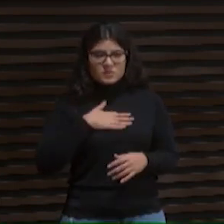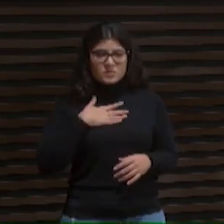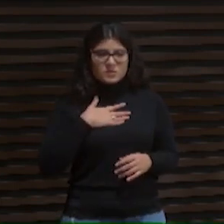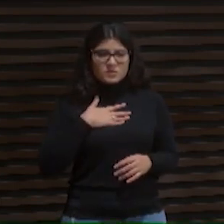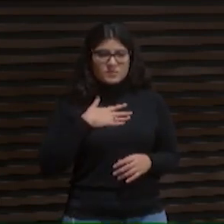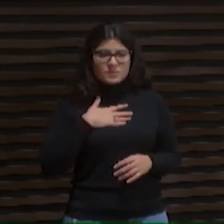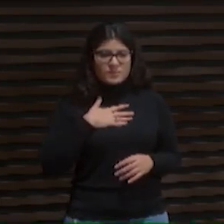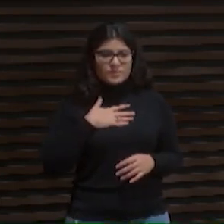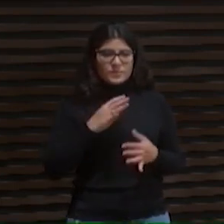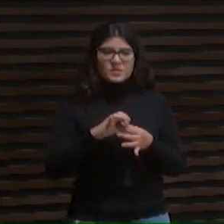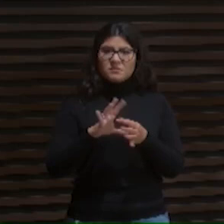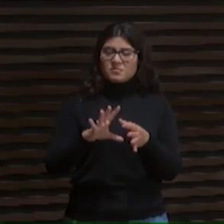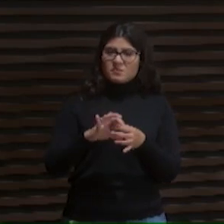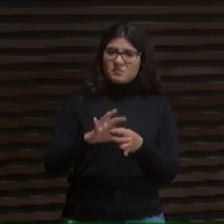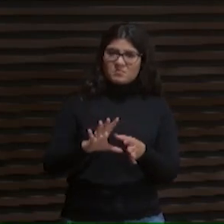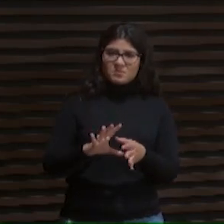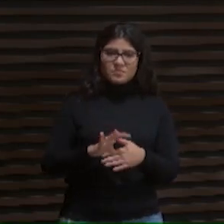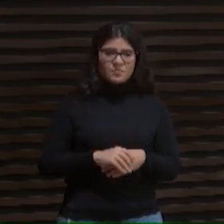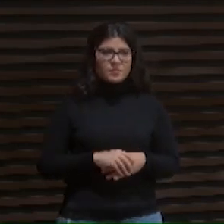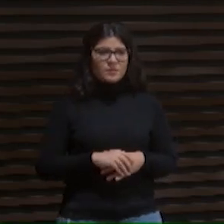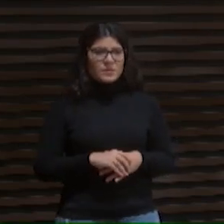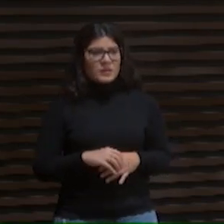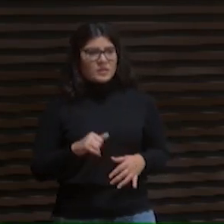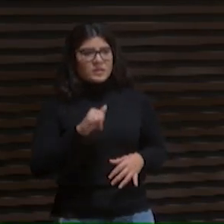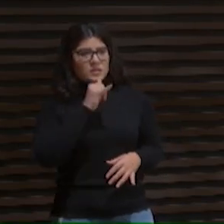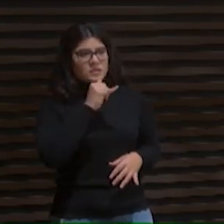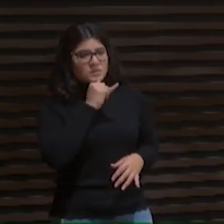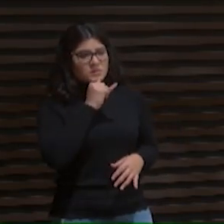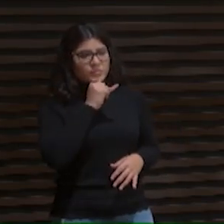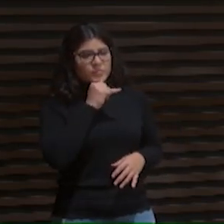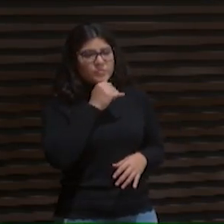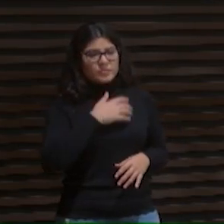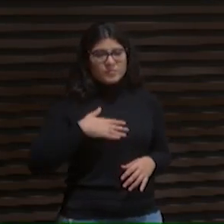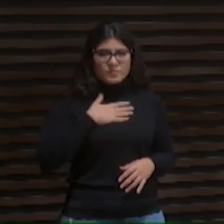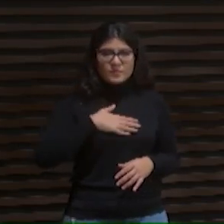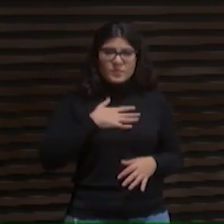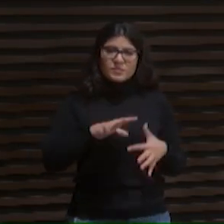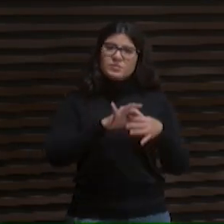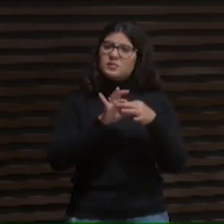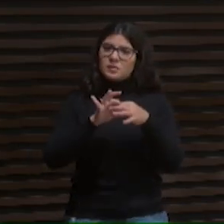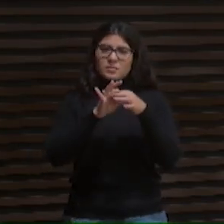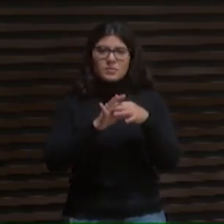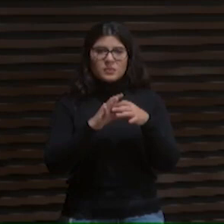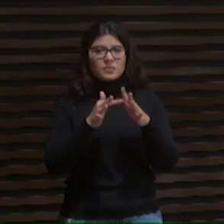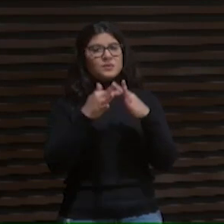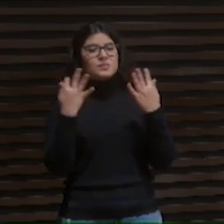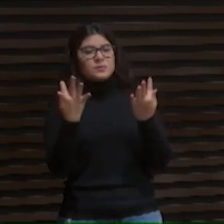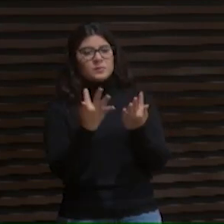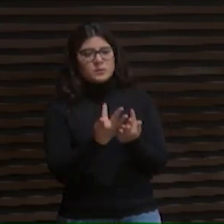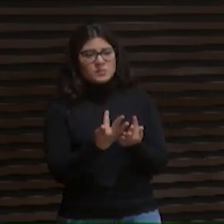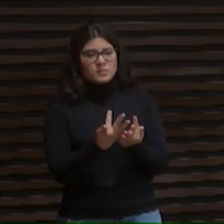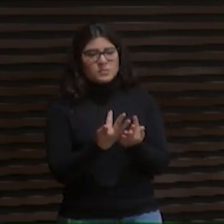moderado, o prazer num relacionamento de uma boa amizade, num afeto familiar,